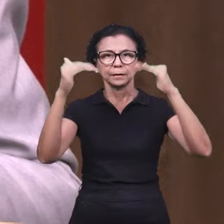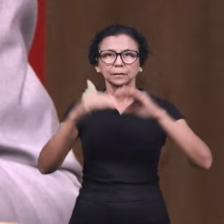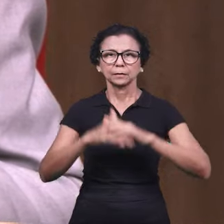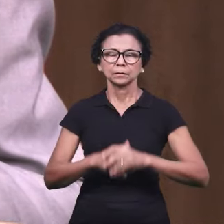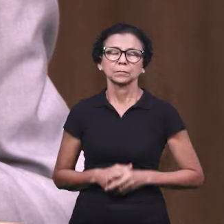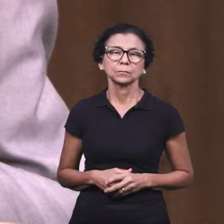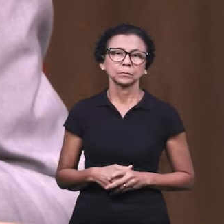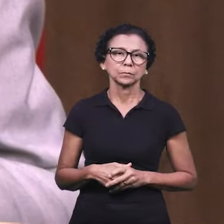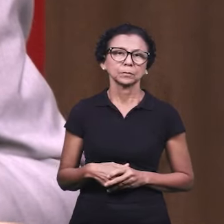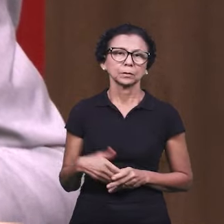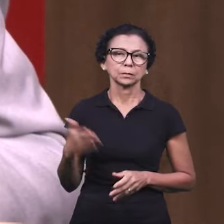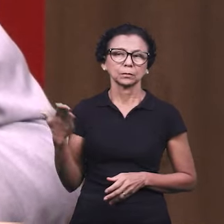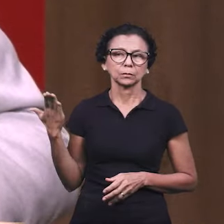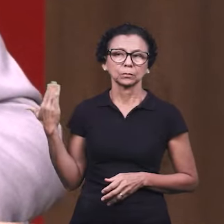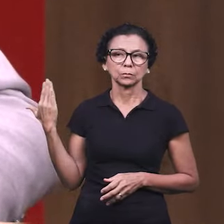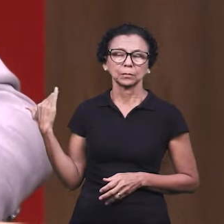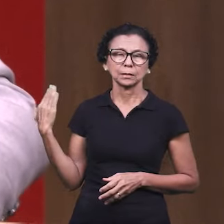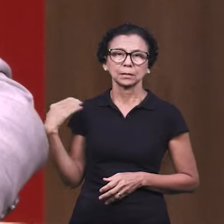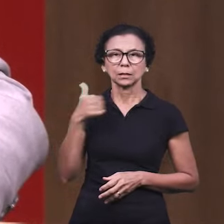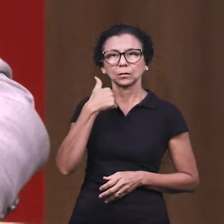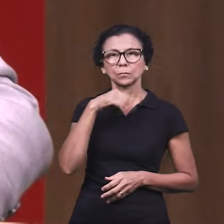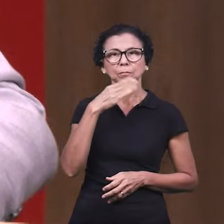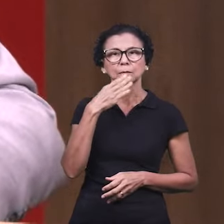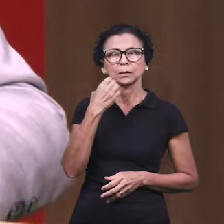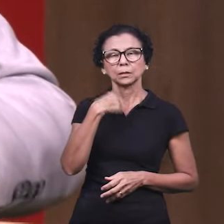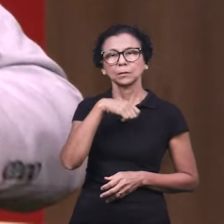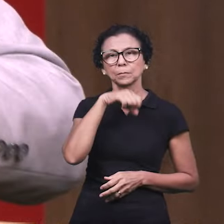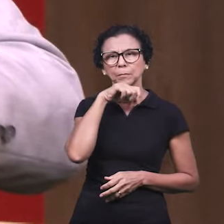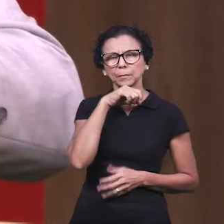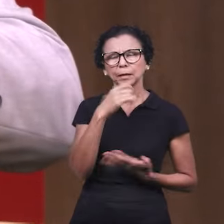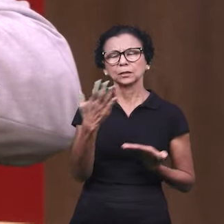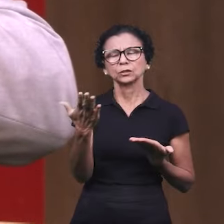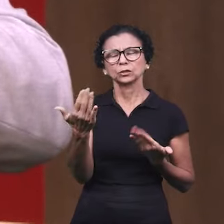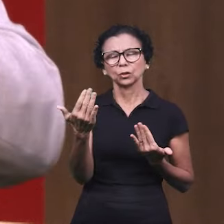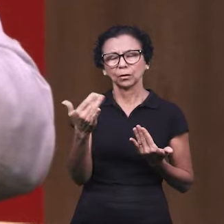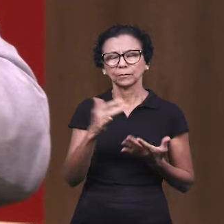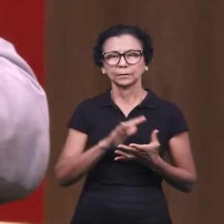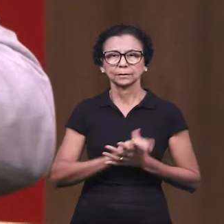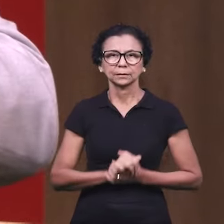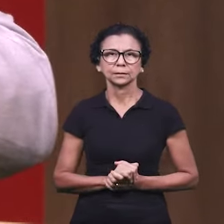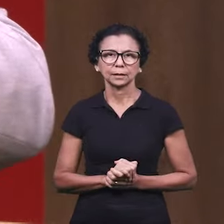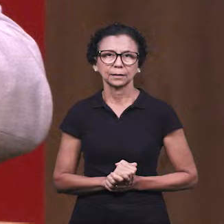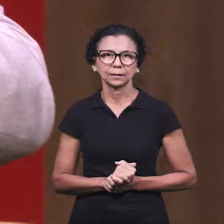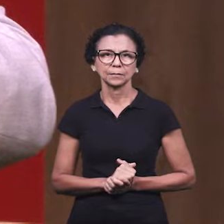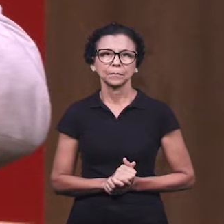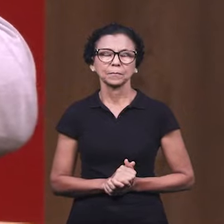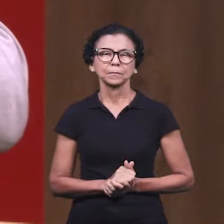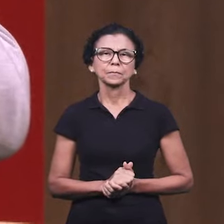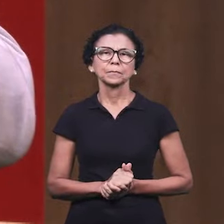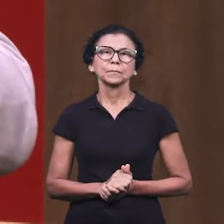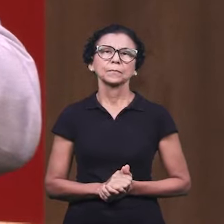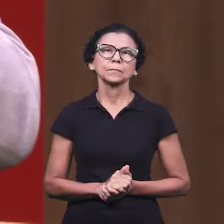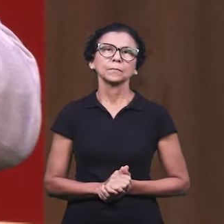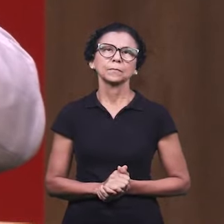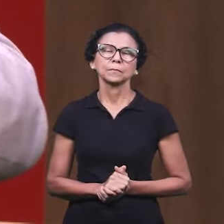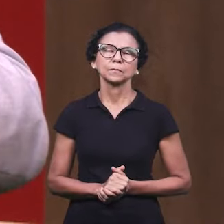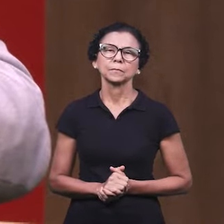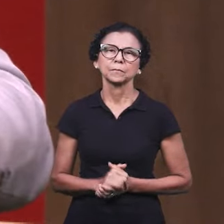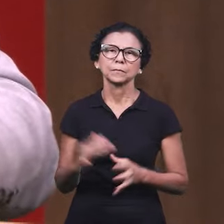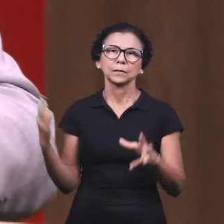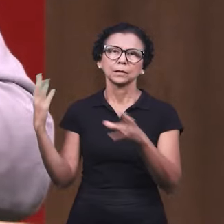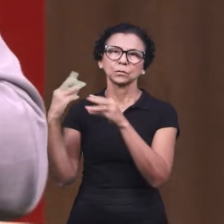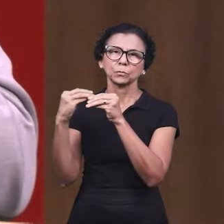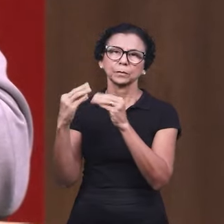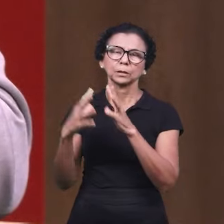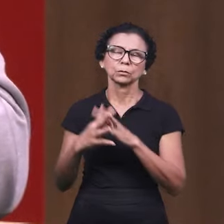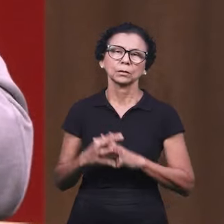jovens os filhos nunca foram velhos e eu tô assim eh usando apenas para simplificar a expressão jovens e